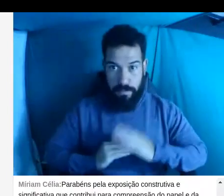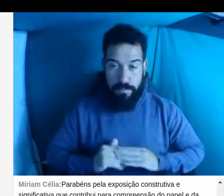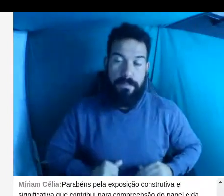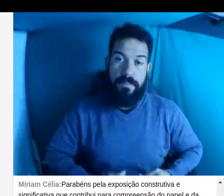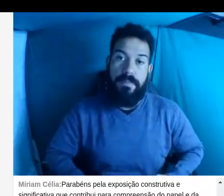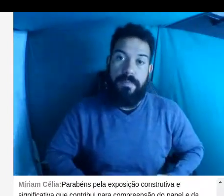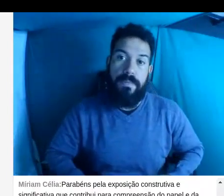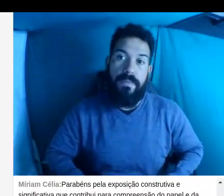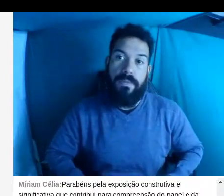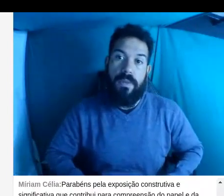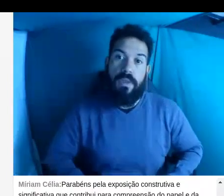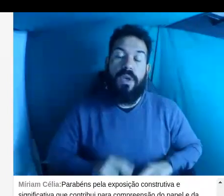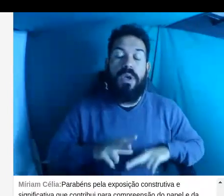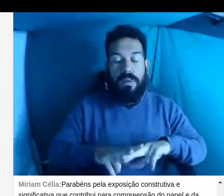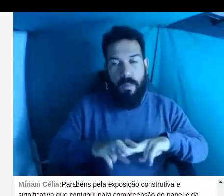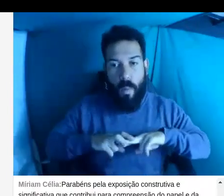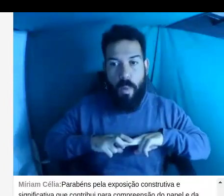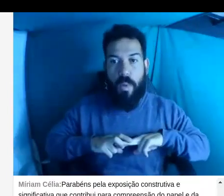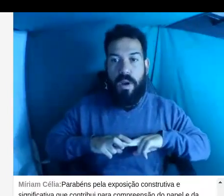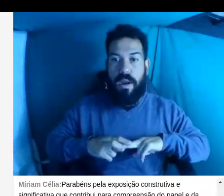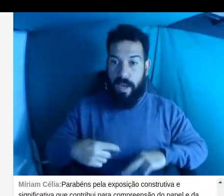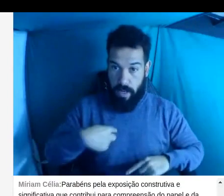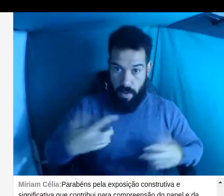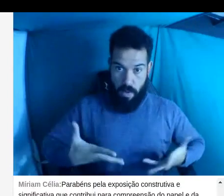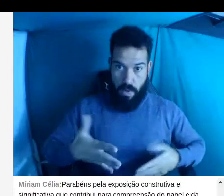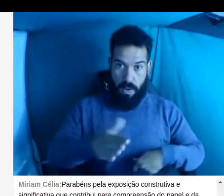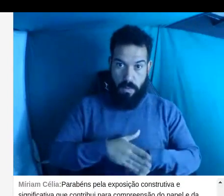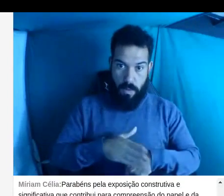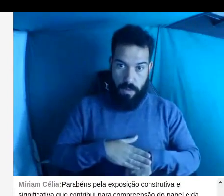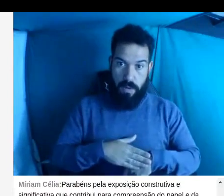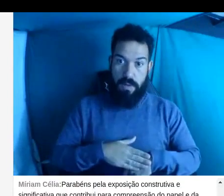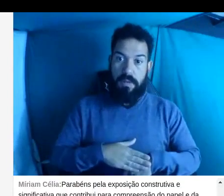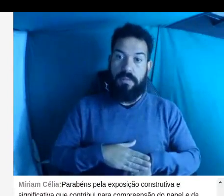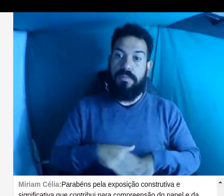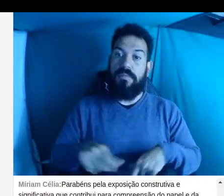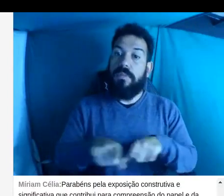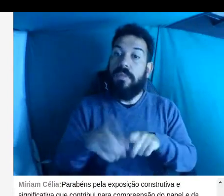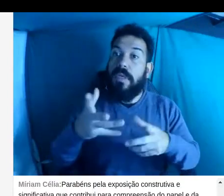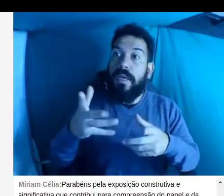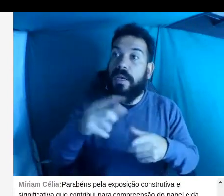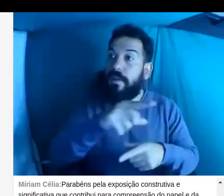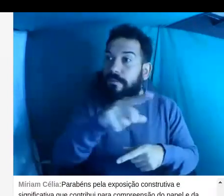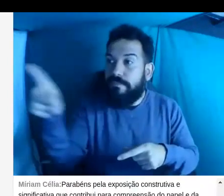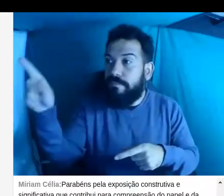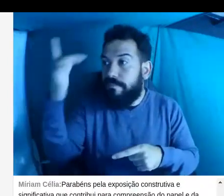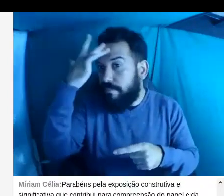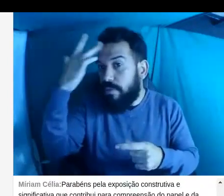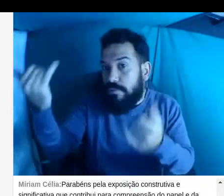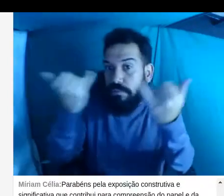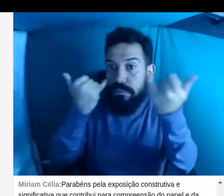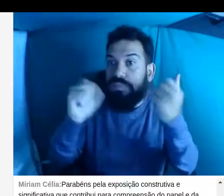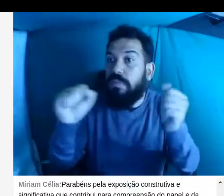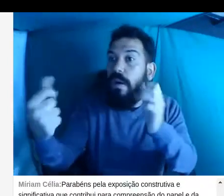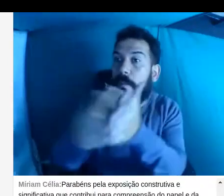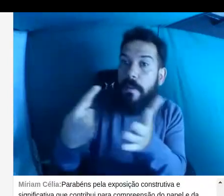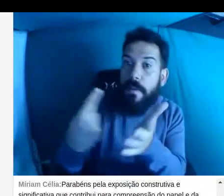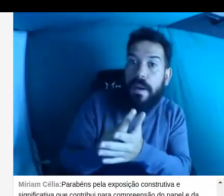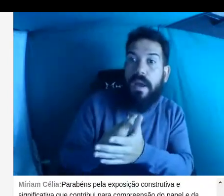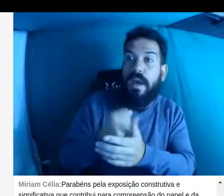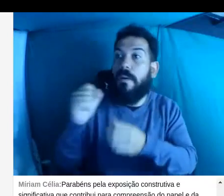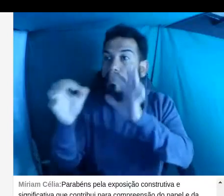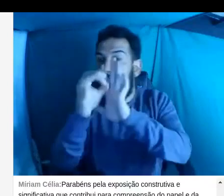E eu, por isso que eu, nesse momento, gostaria também de ouvir o que as pessoas têm a perguntar e a dizer. É